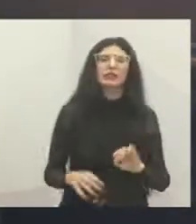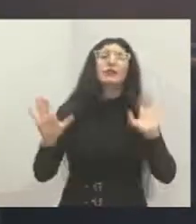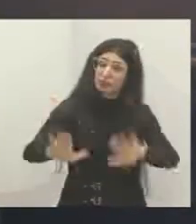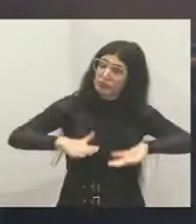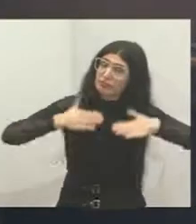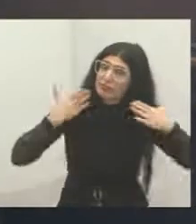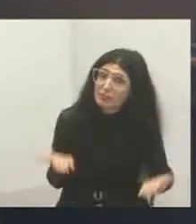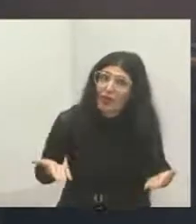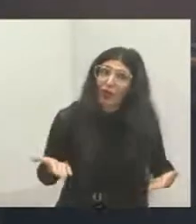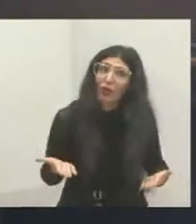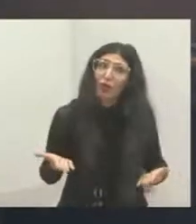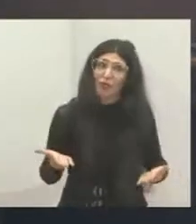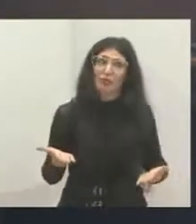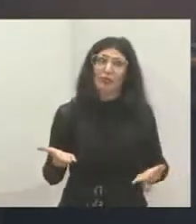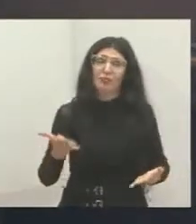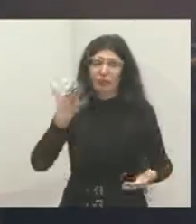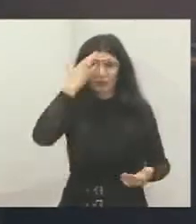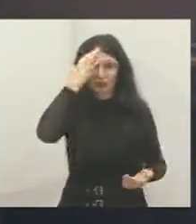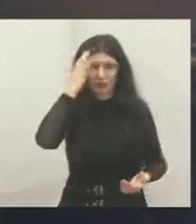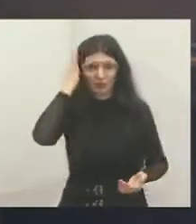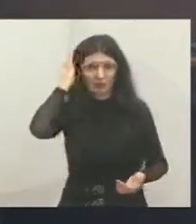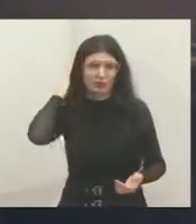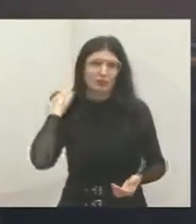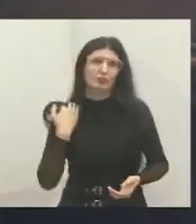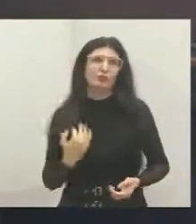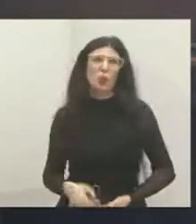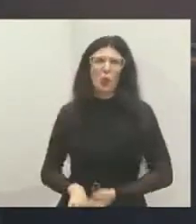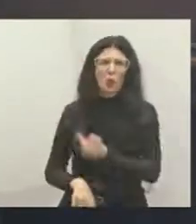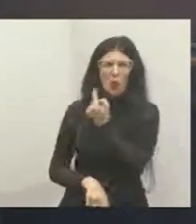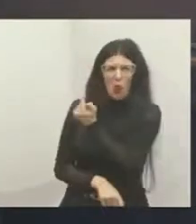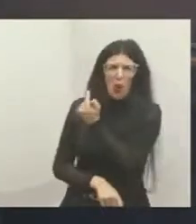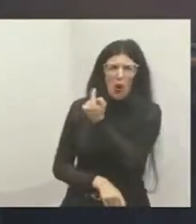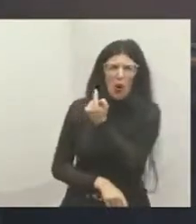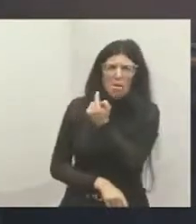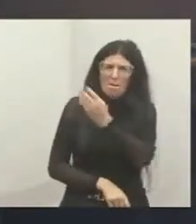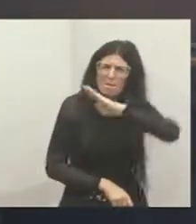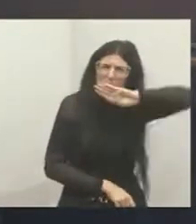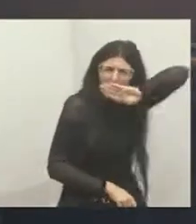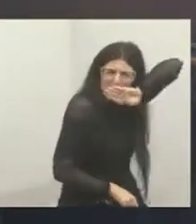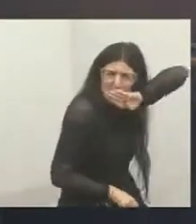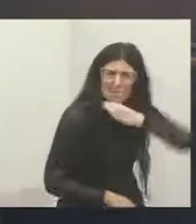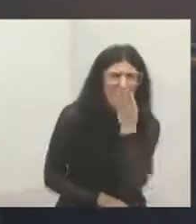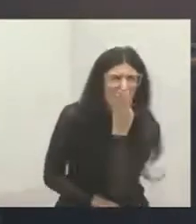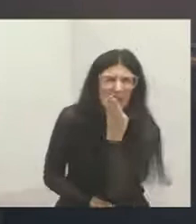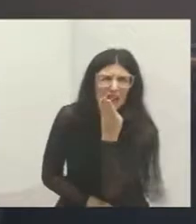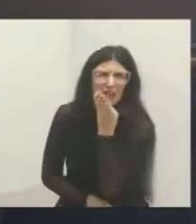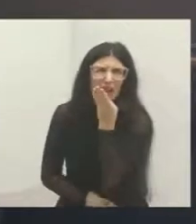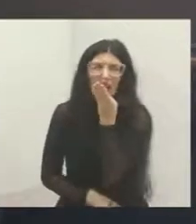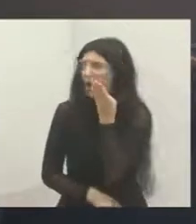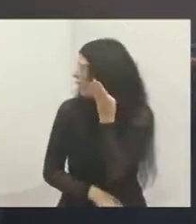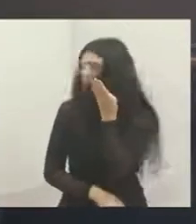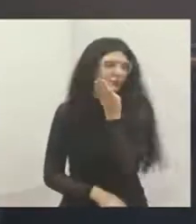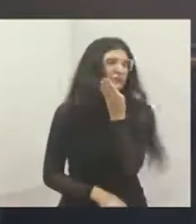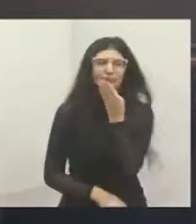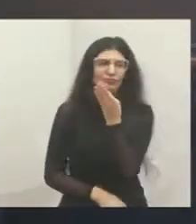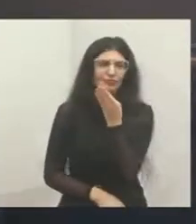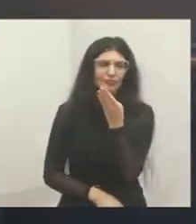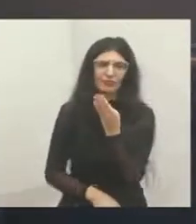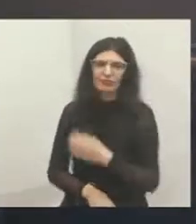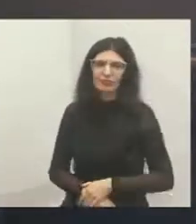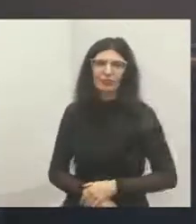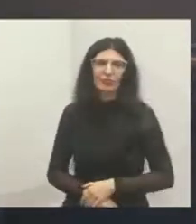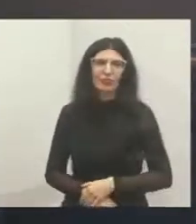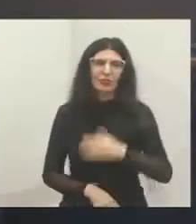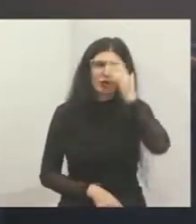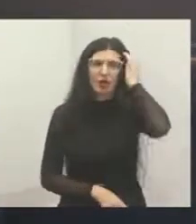Então, o 1 bilhão, a gente tira o IPMJ e as